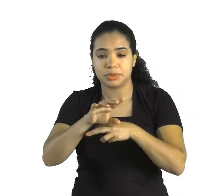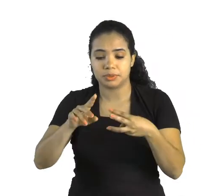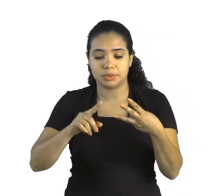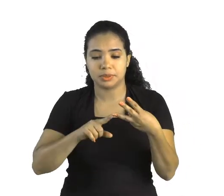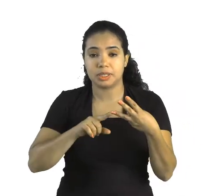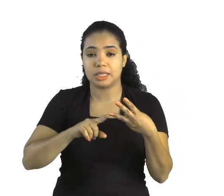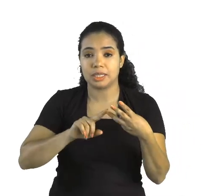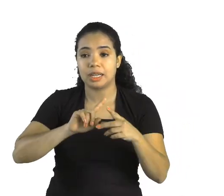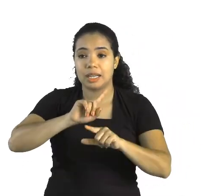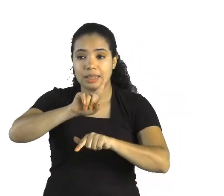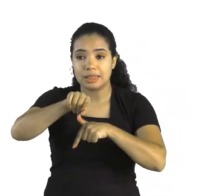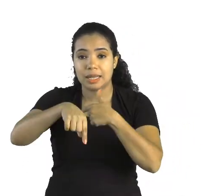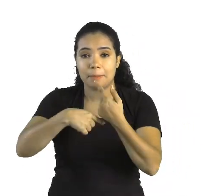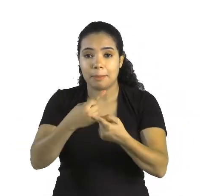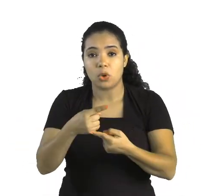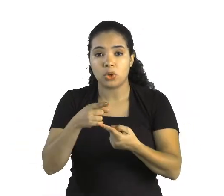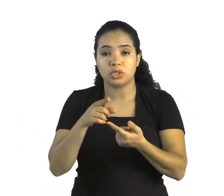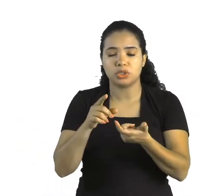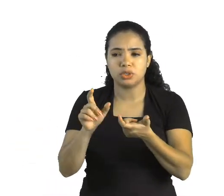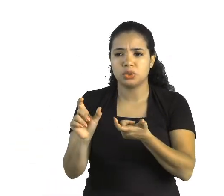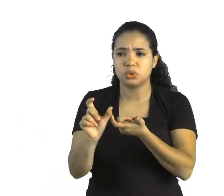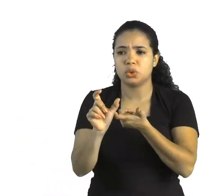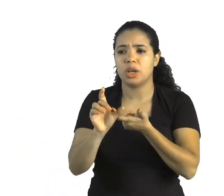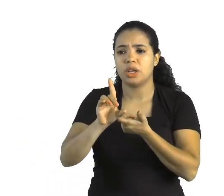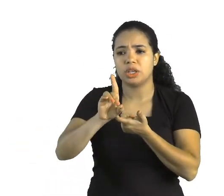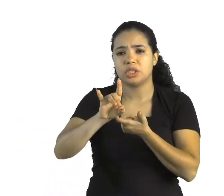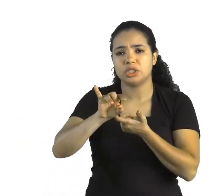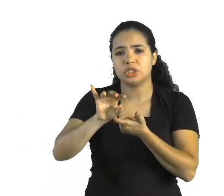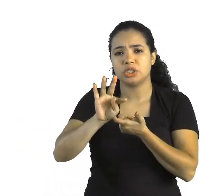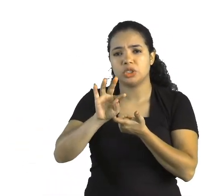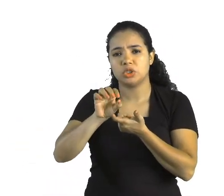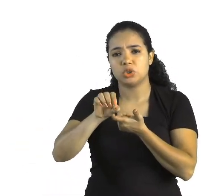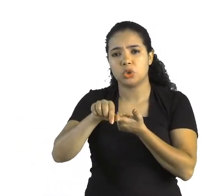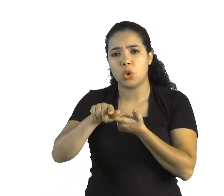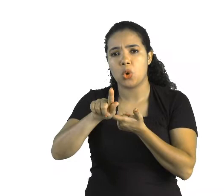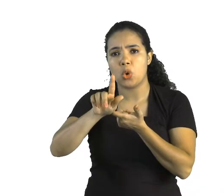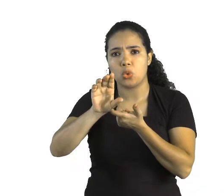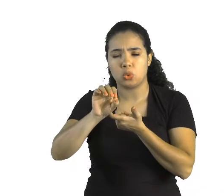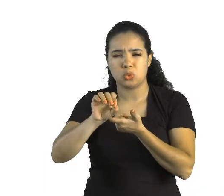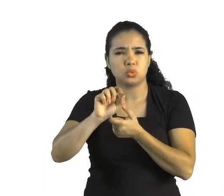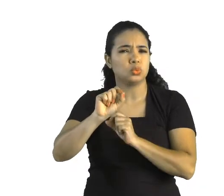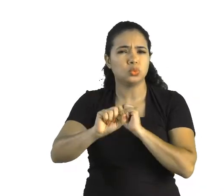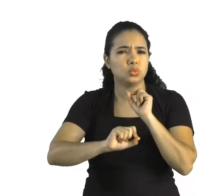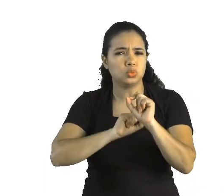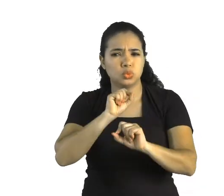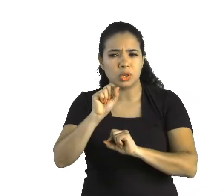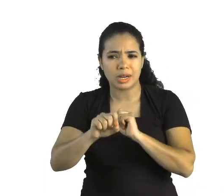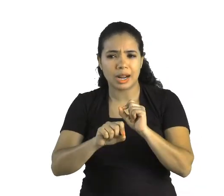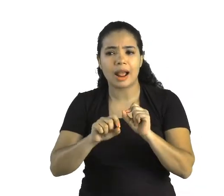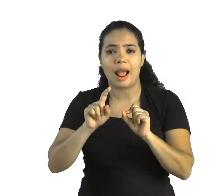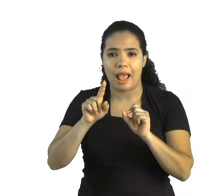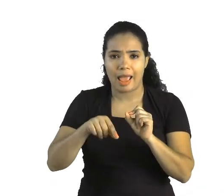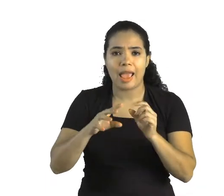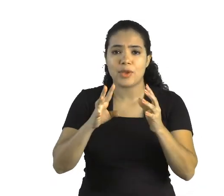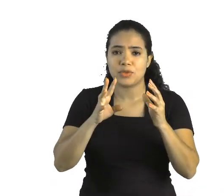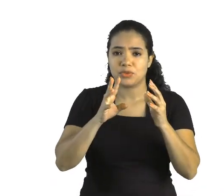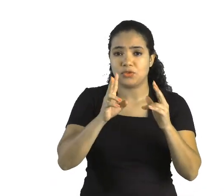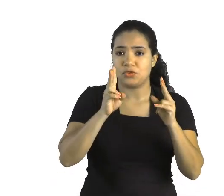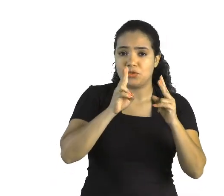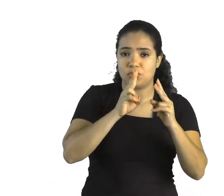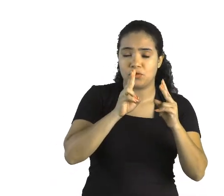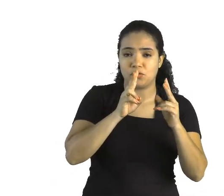um ditongo. Professor, o que é ditongo? Vamos lembrar o que é ditongo? É o encontro vocálico de